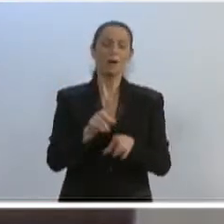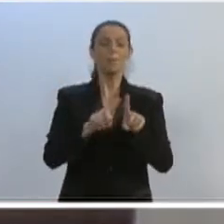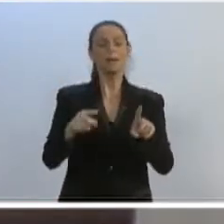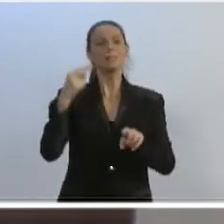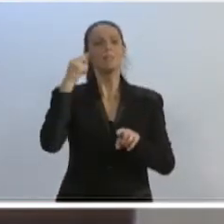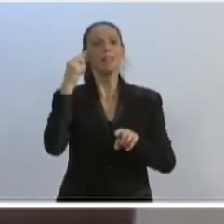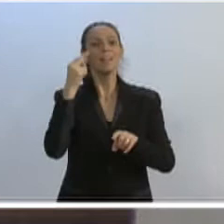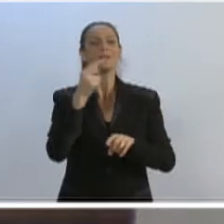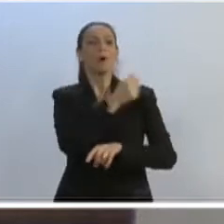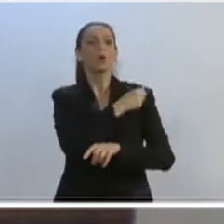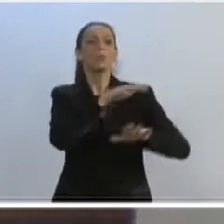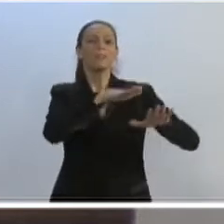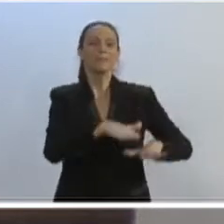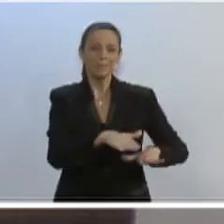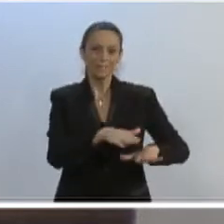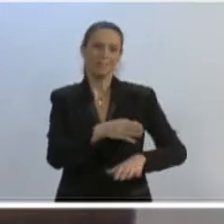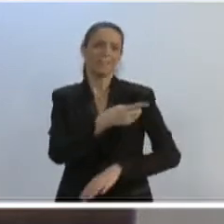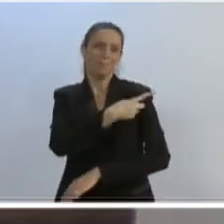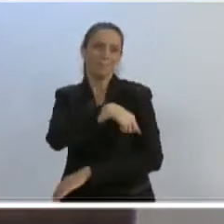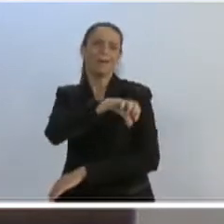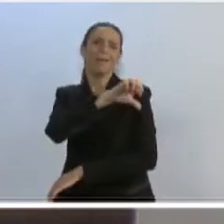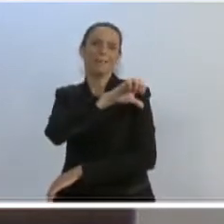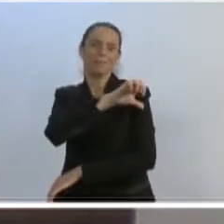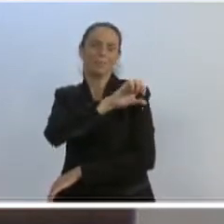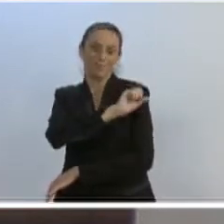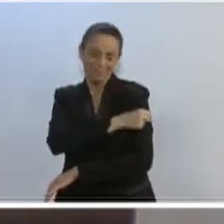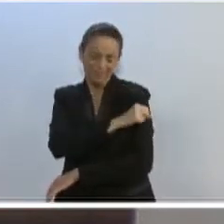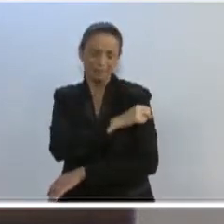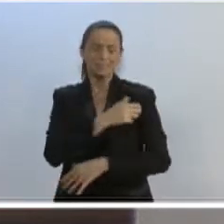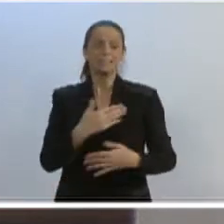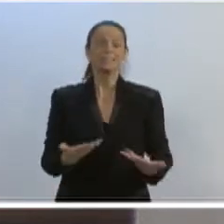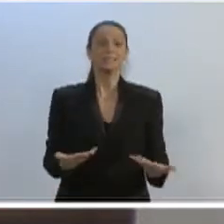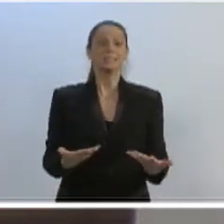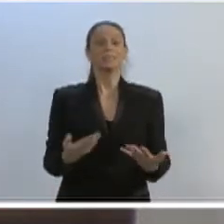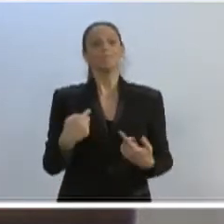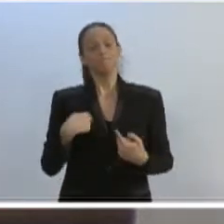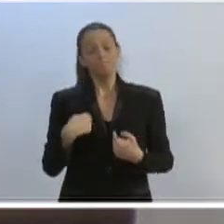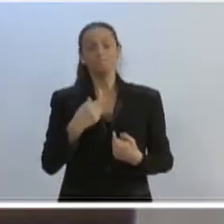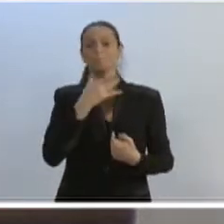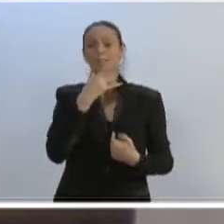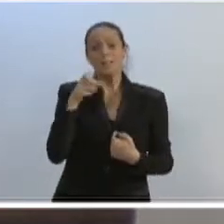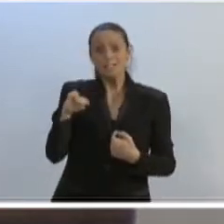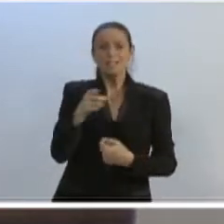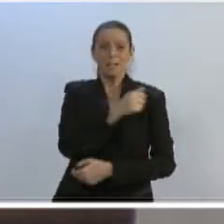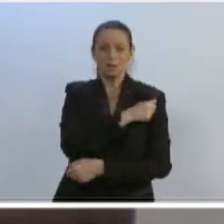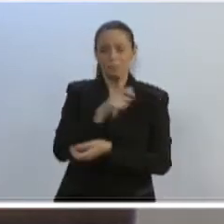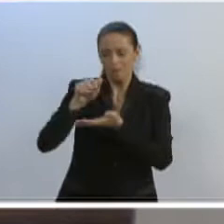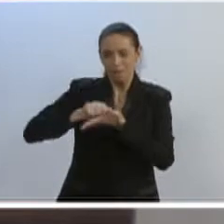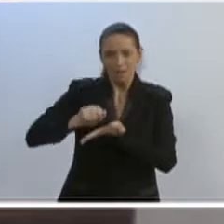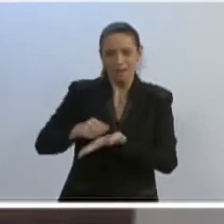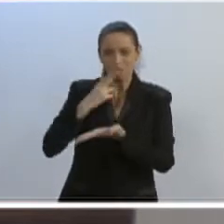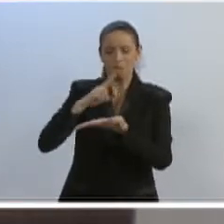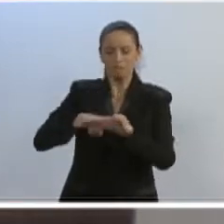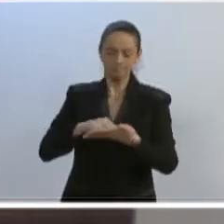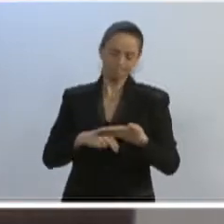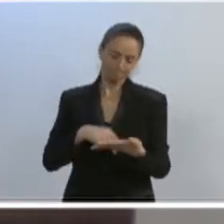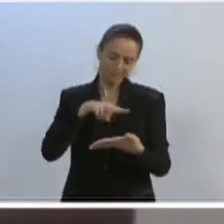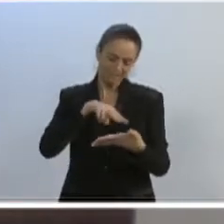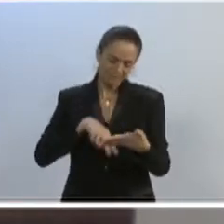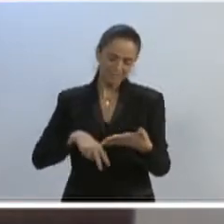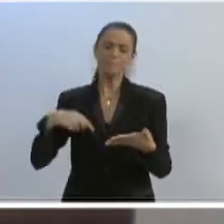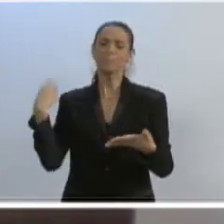vereador eu acho que uma reflexão é desse aluno vamos dar uma alma dar uma pensada com